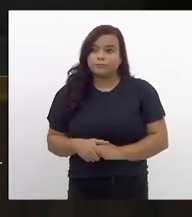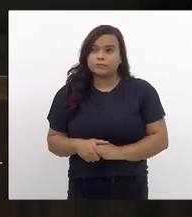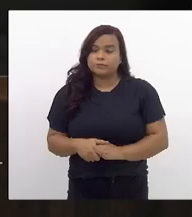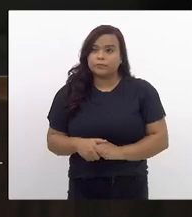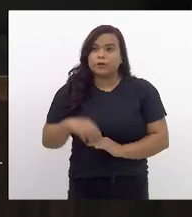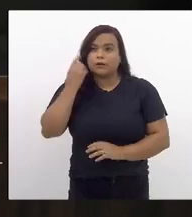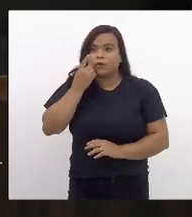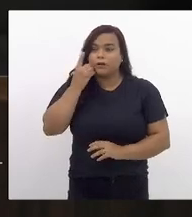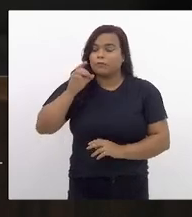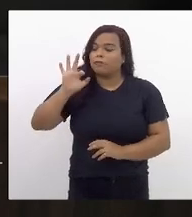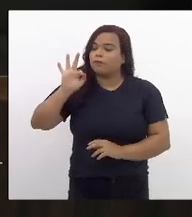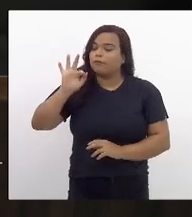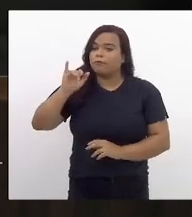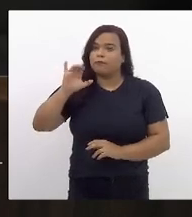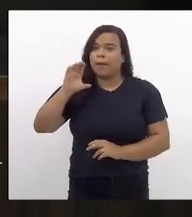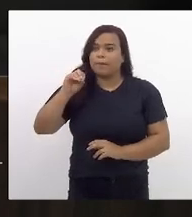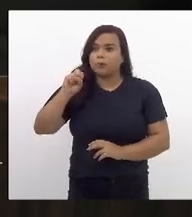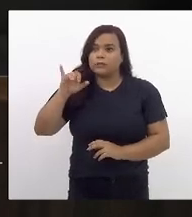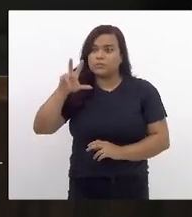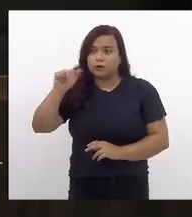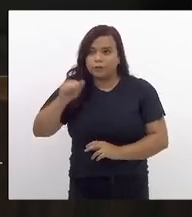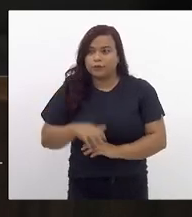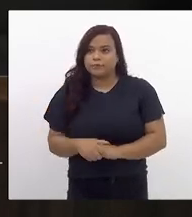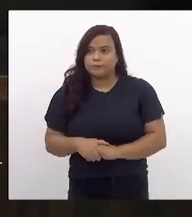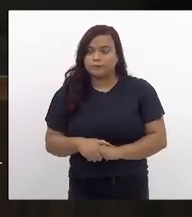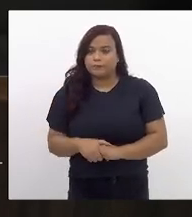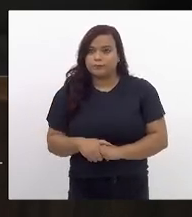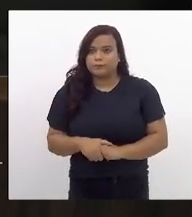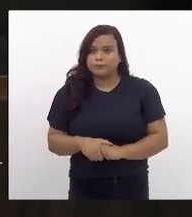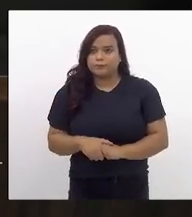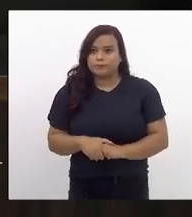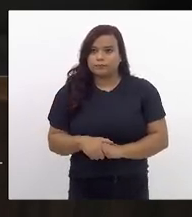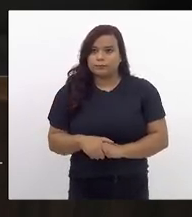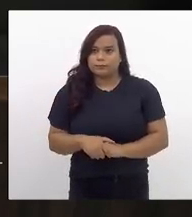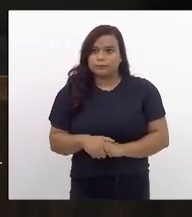Deputado Fábio Silva. Fábio Silva.